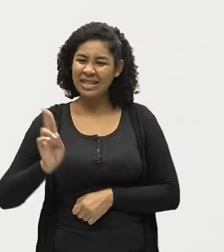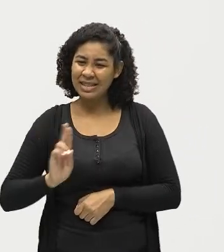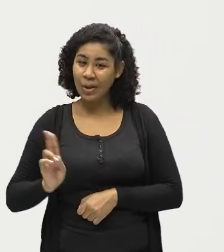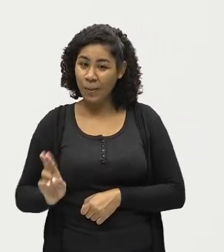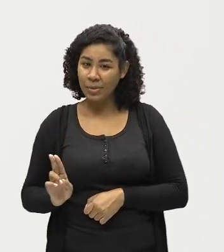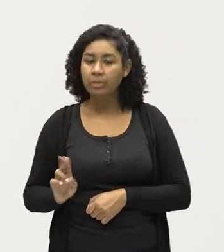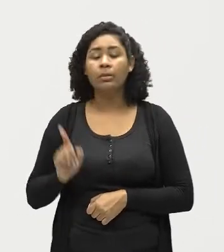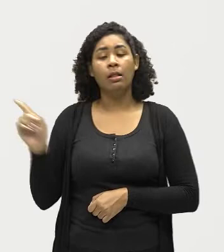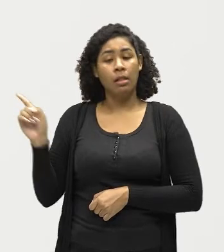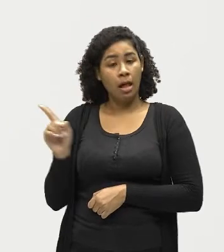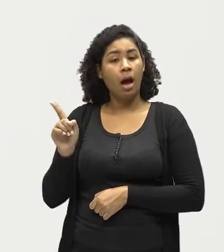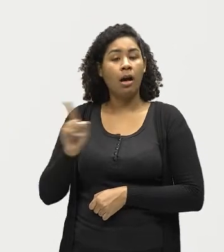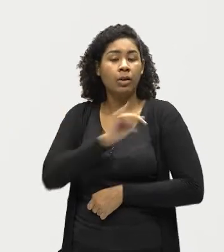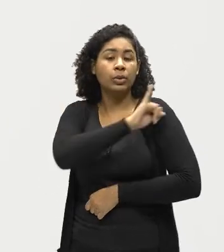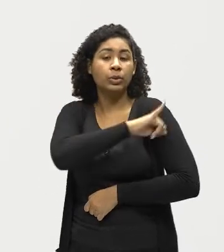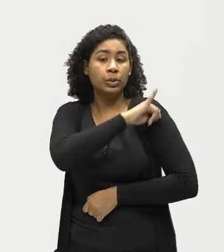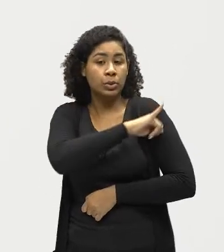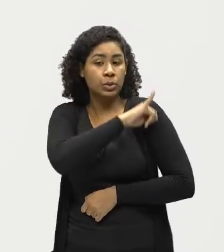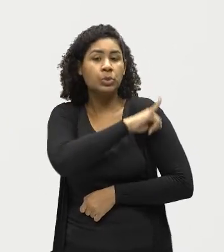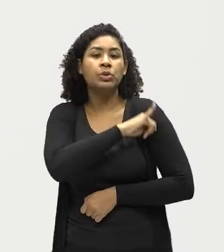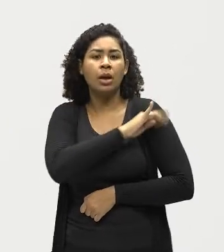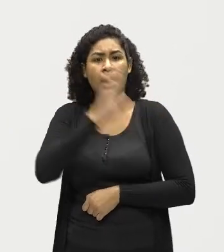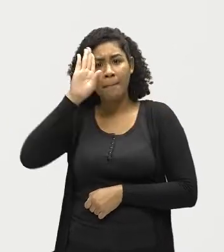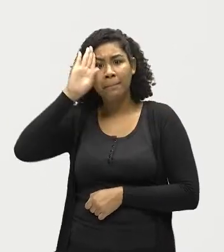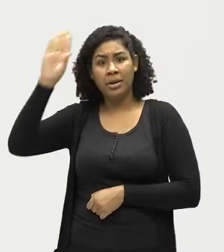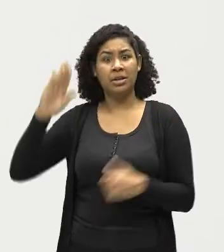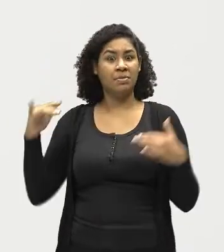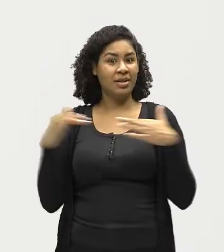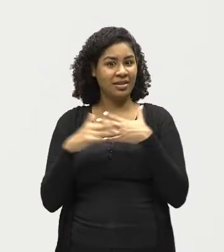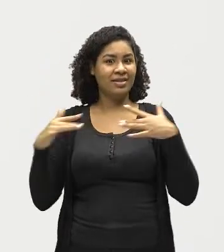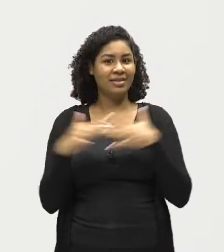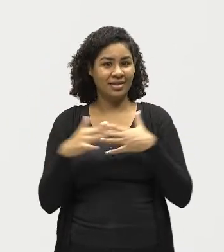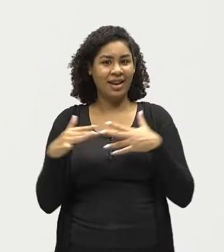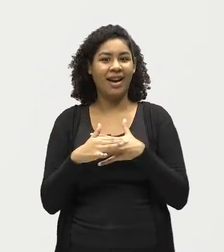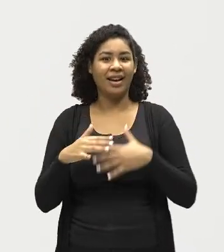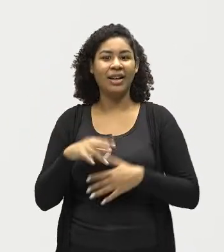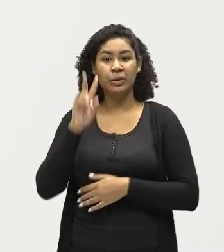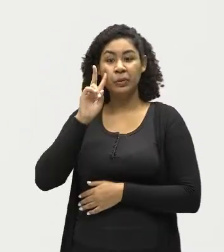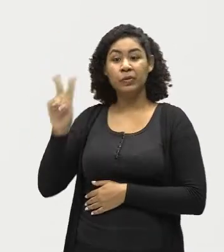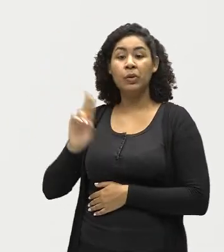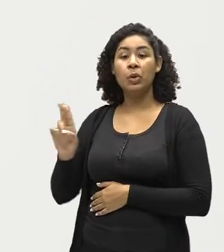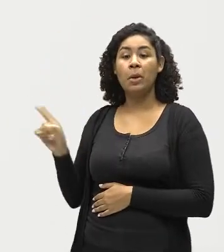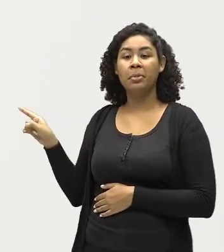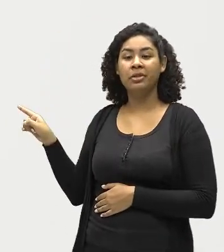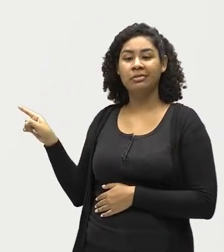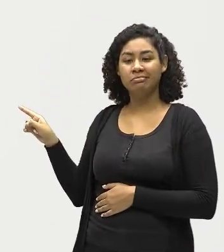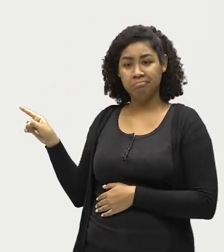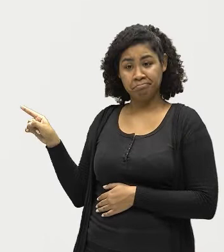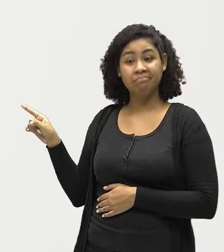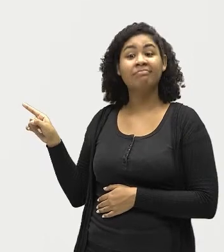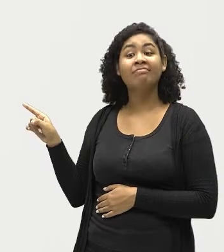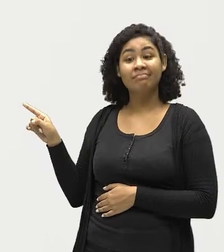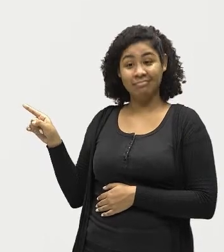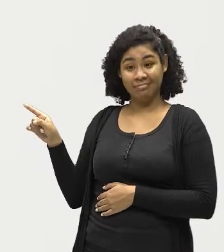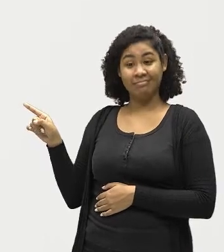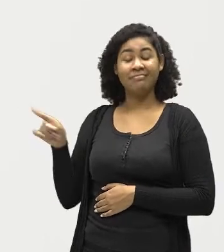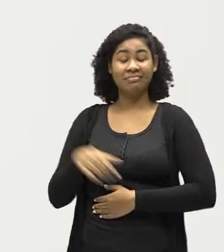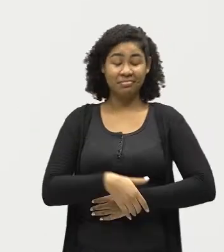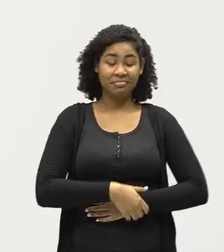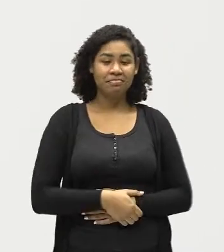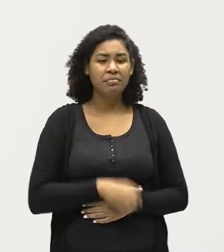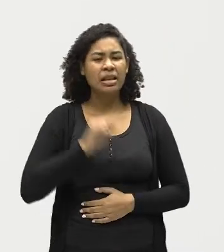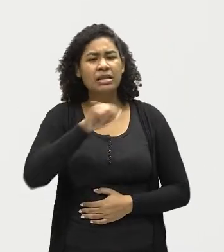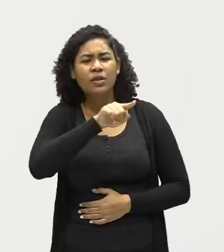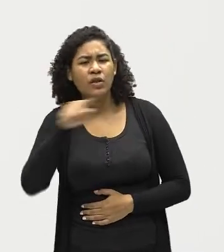Rio de Janeiro. Uma das principais cidades dele se chama Campo dos Goitacazes. E se vocês pensarem um pouquinho com